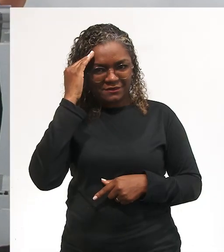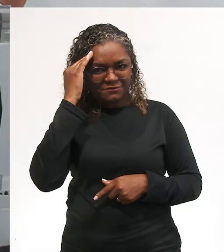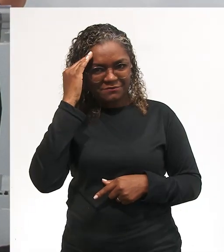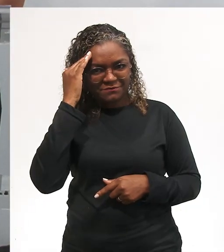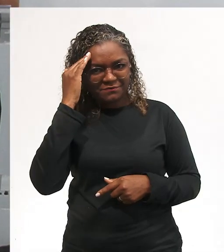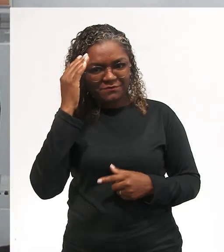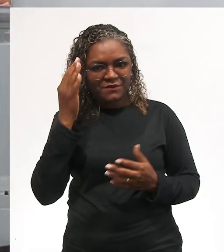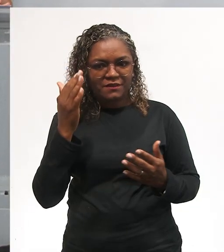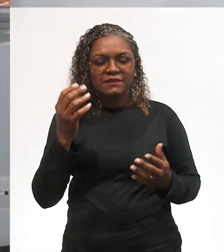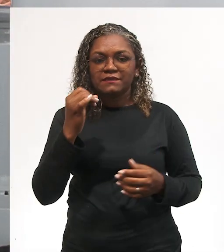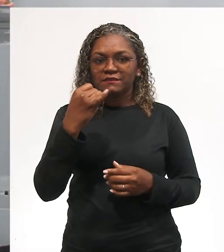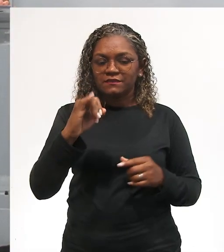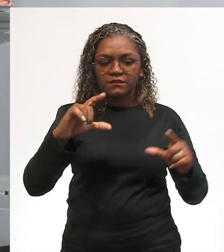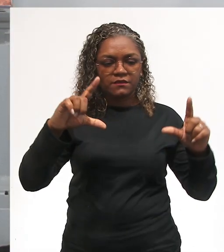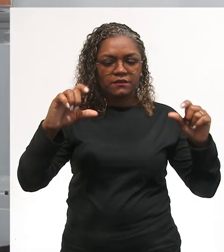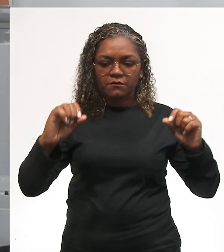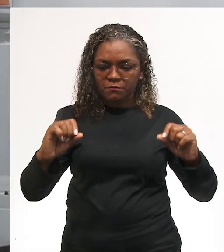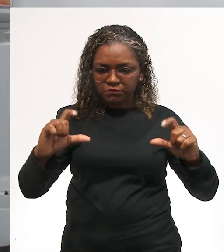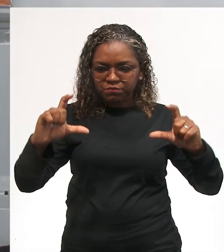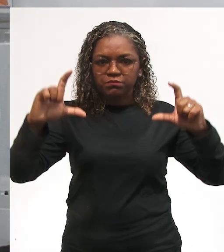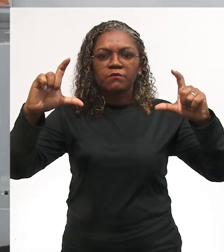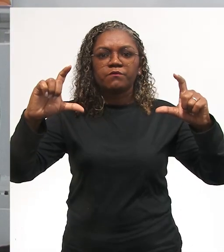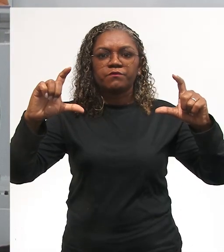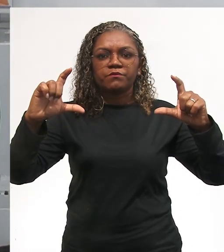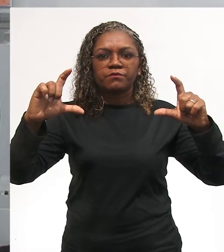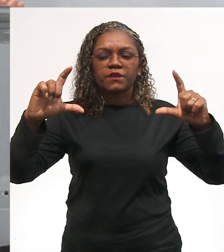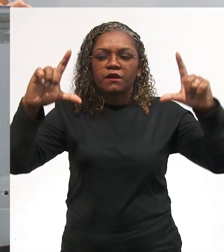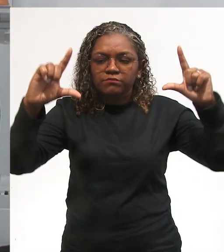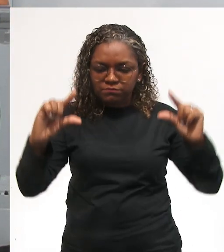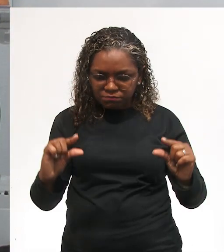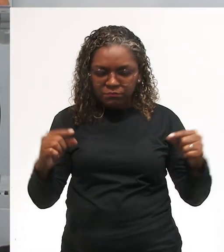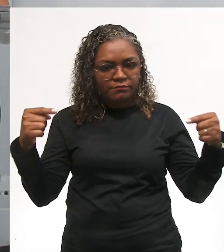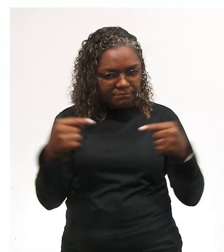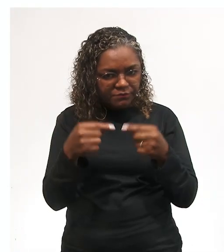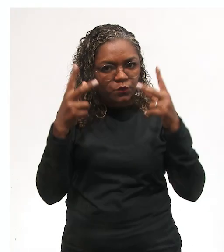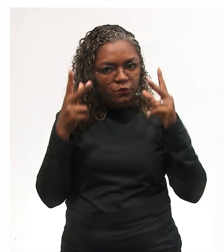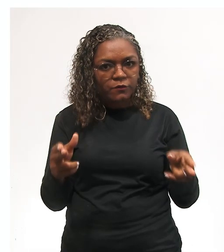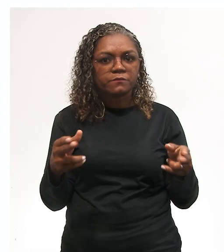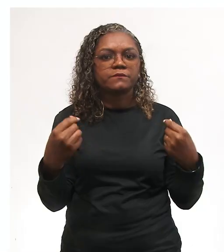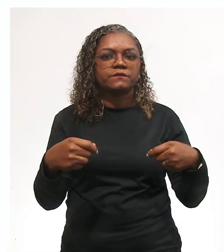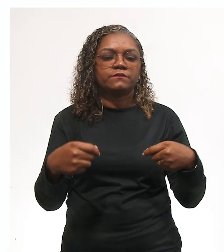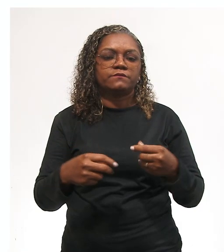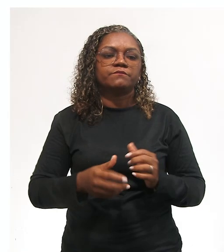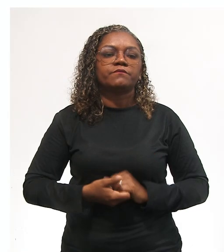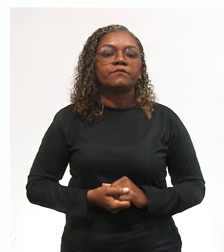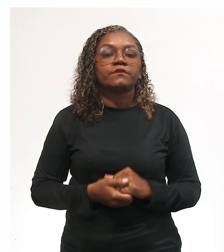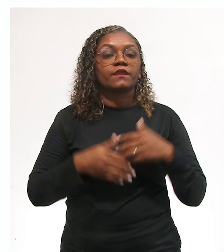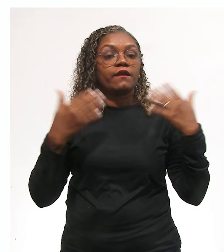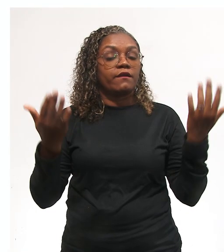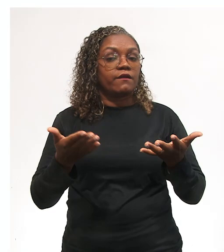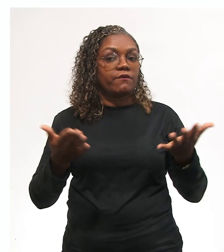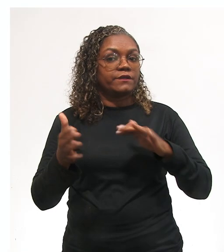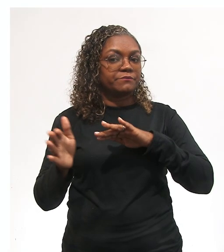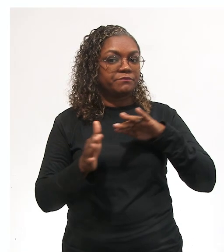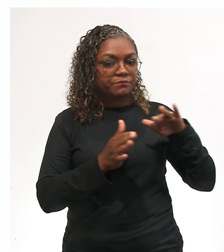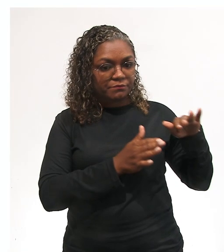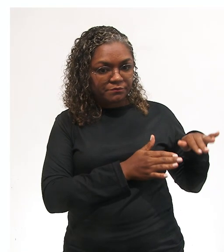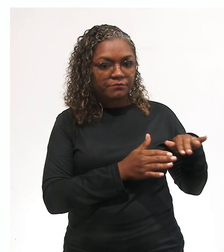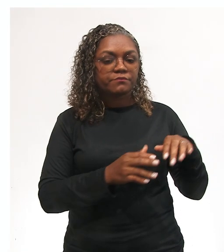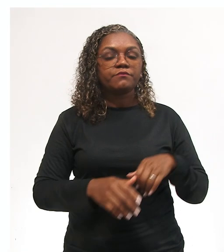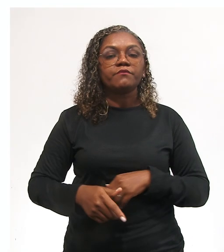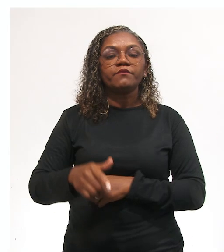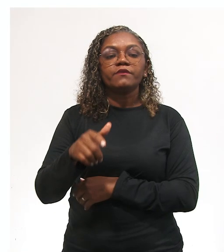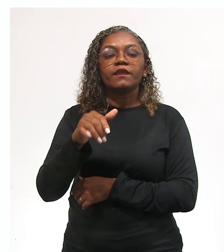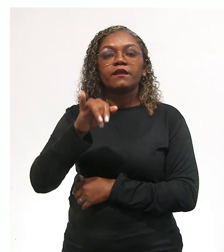uma outra grandeza decresce, a outra decresce na mesma medida, ok? Grandezas inversamente proporcionais,